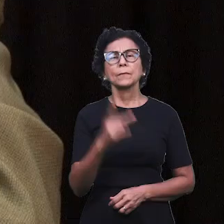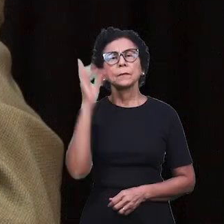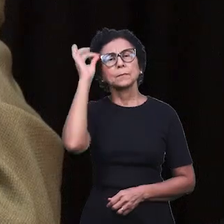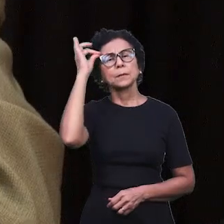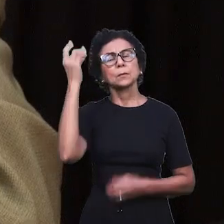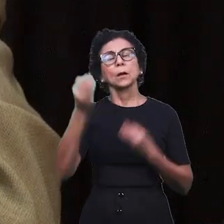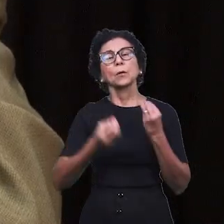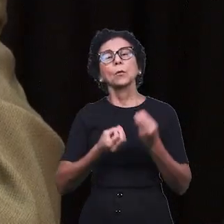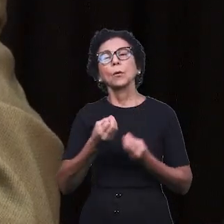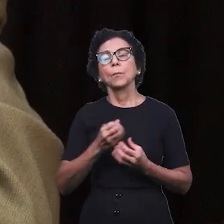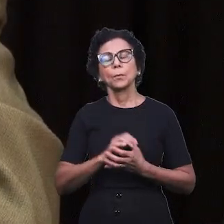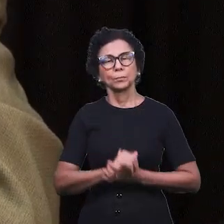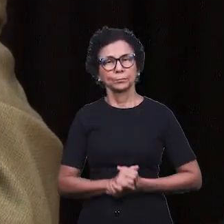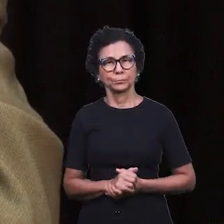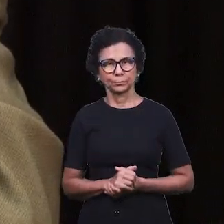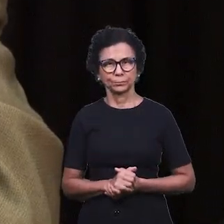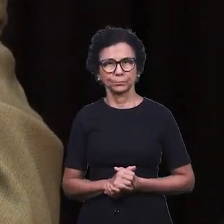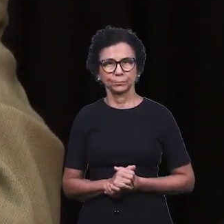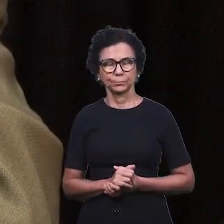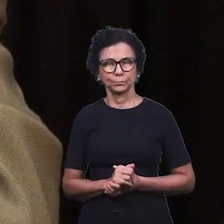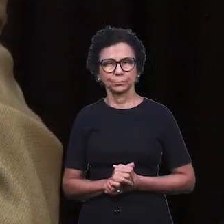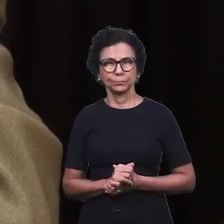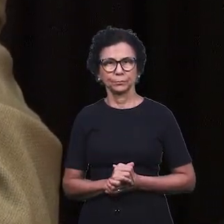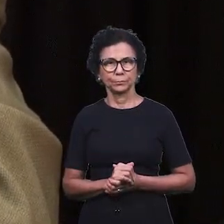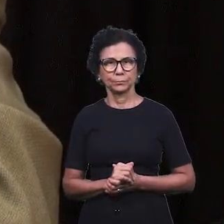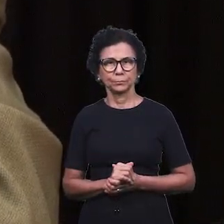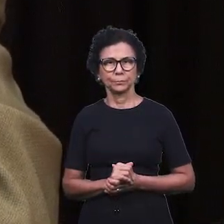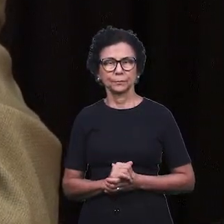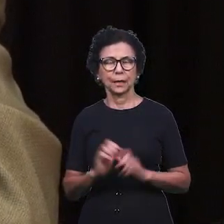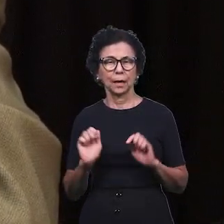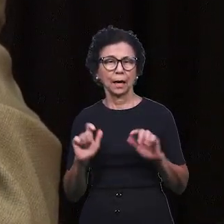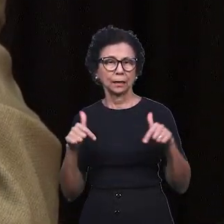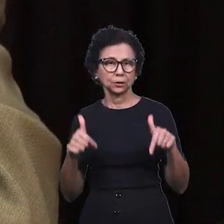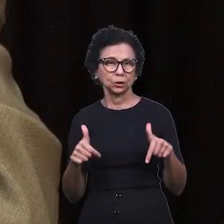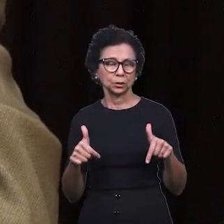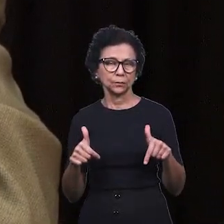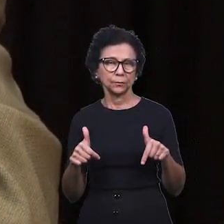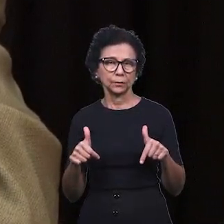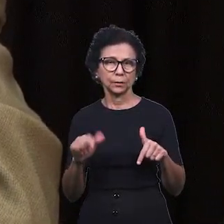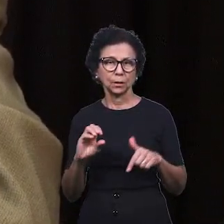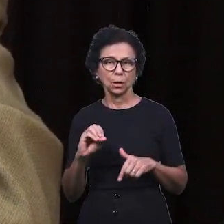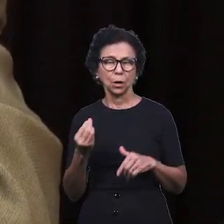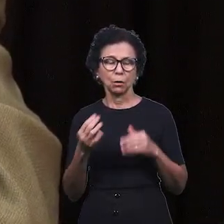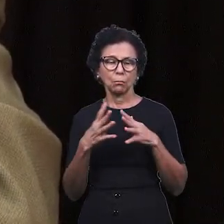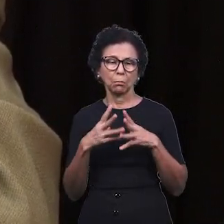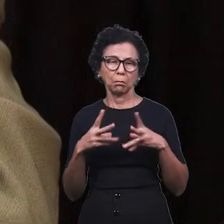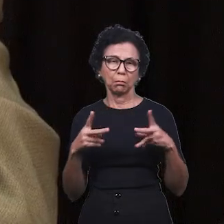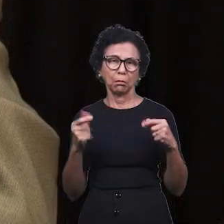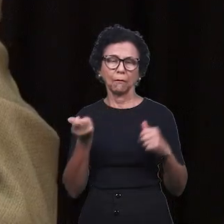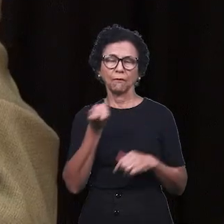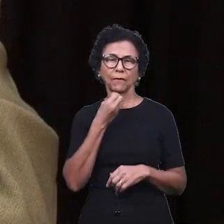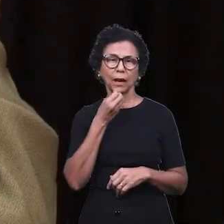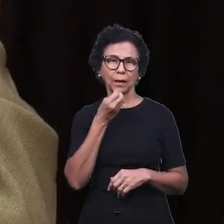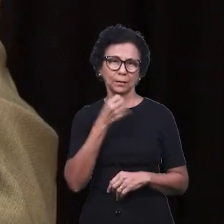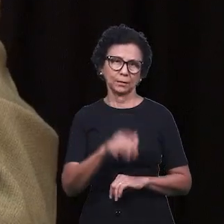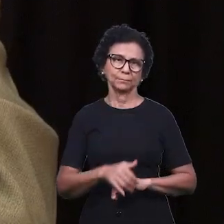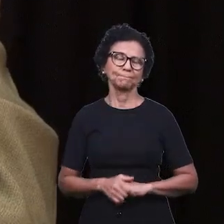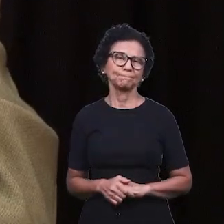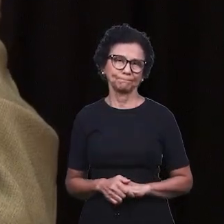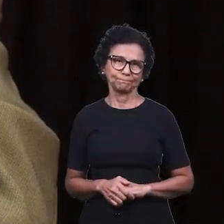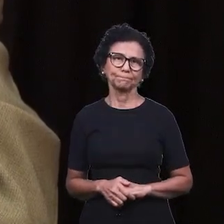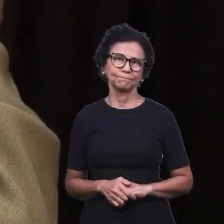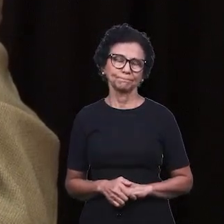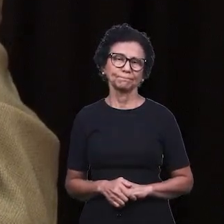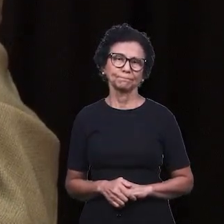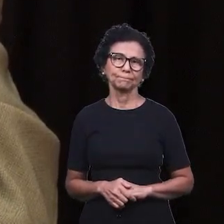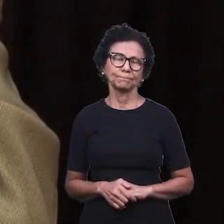processo tinha o objetivo do culto. E não era o culto de Moisés. Não